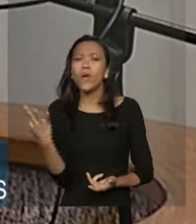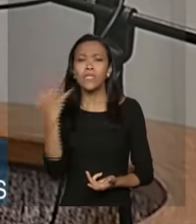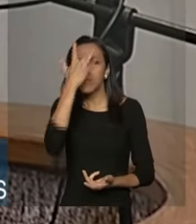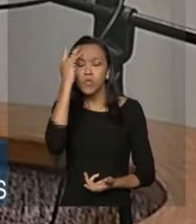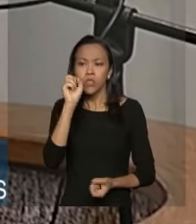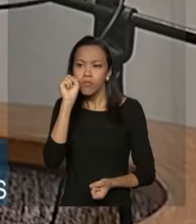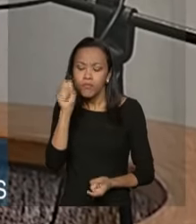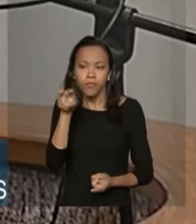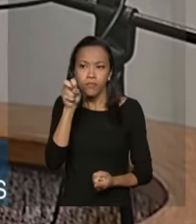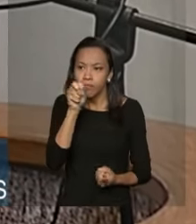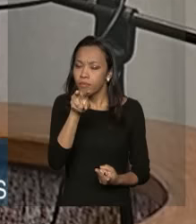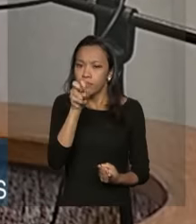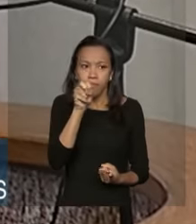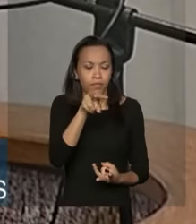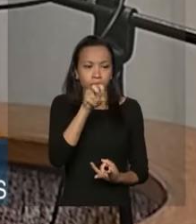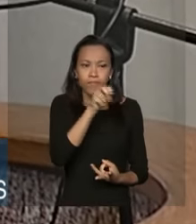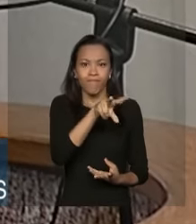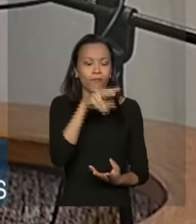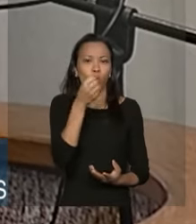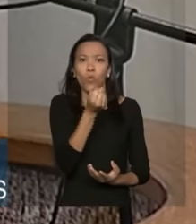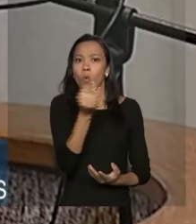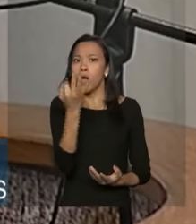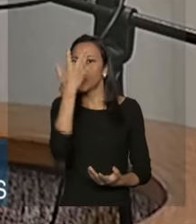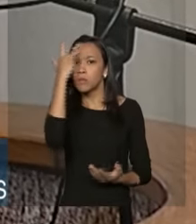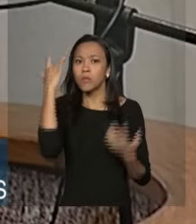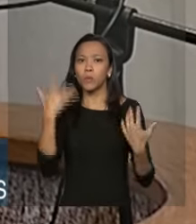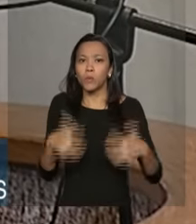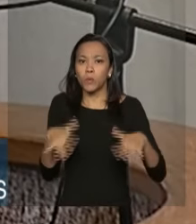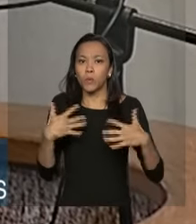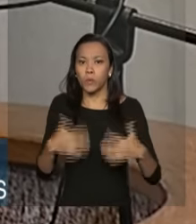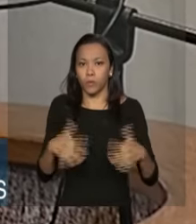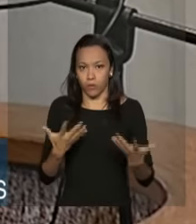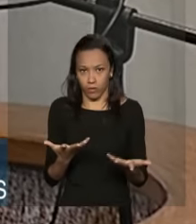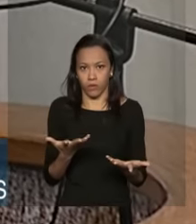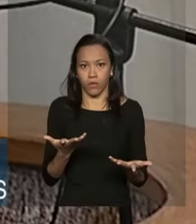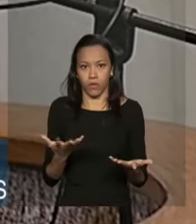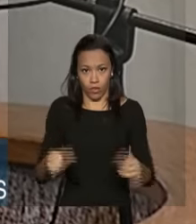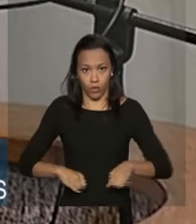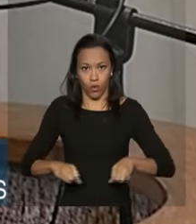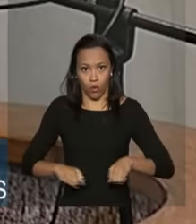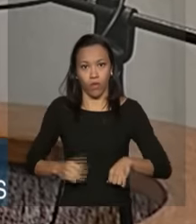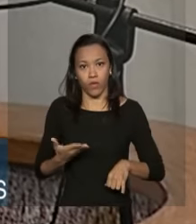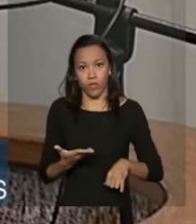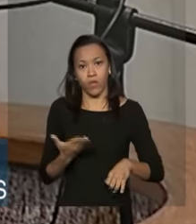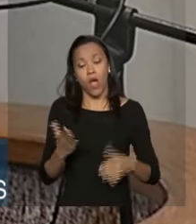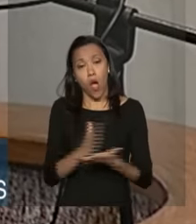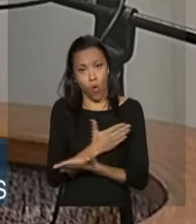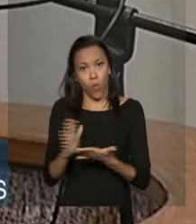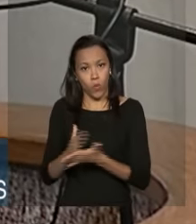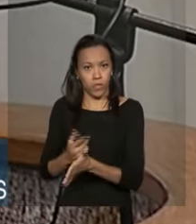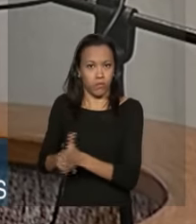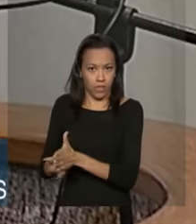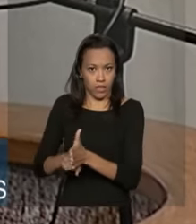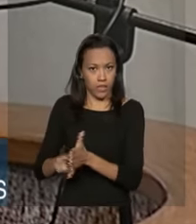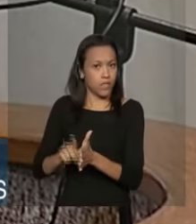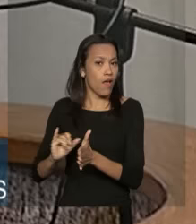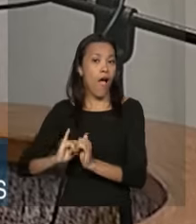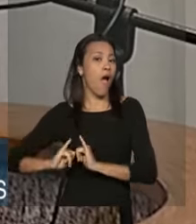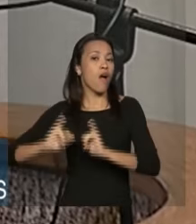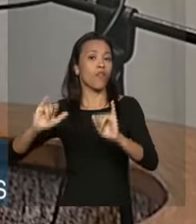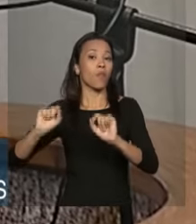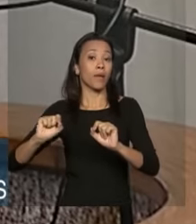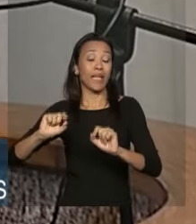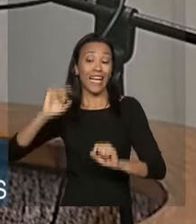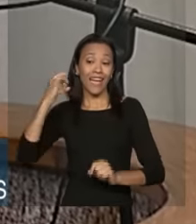identificadas e outra é falar da quantidade real das vítimas algums estudos estimam que para